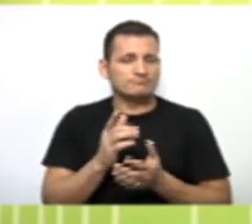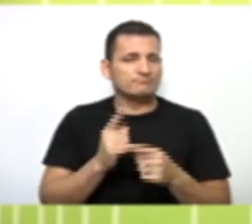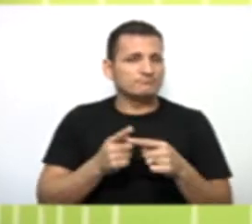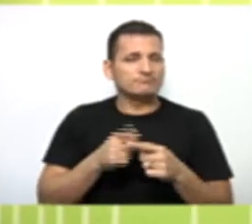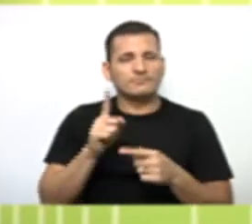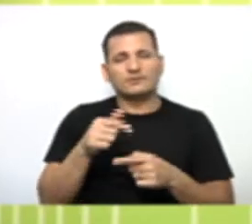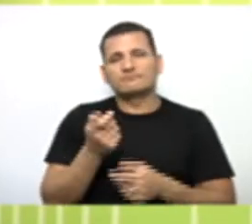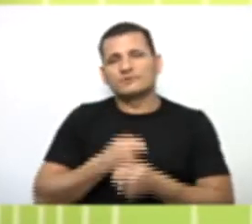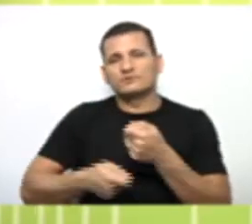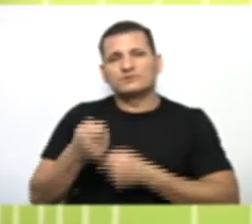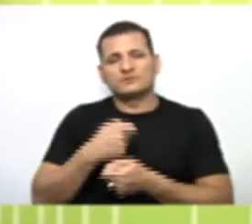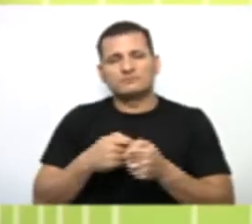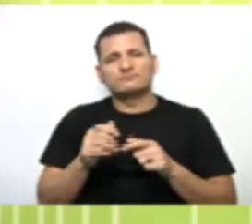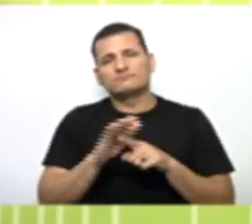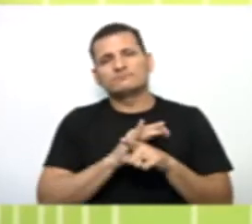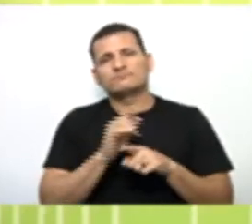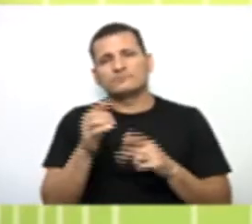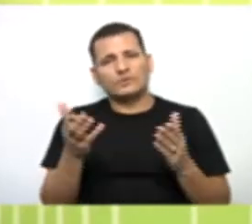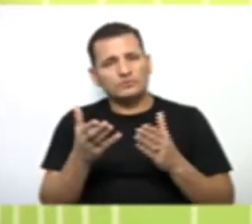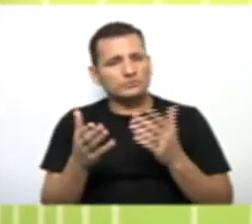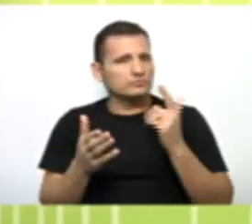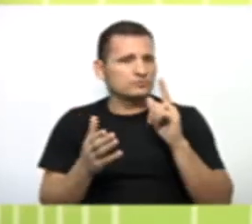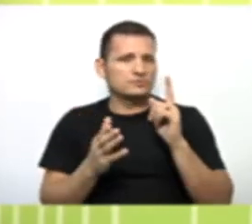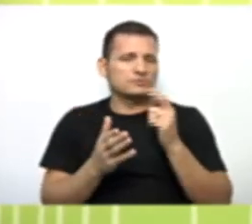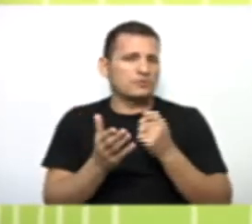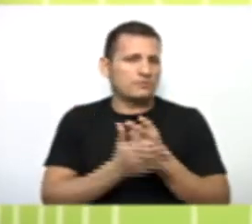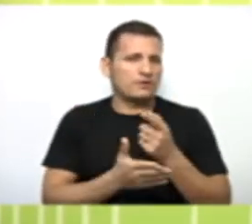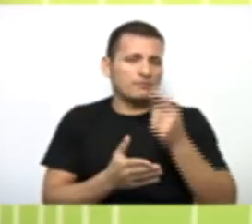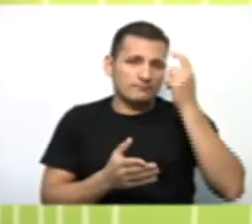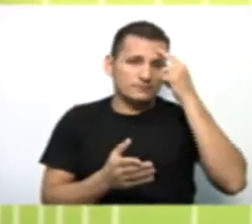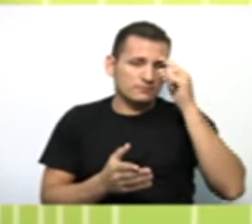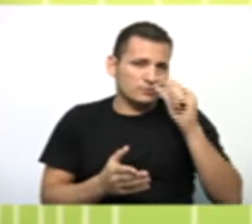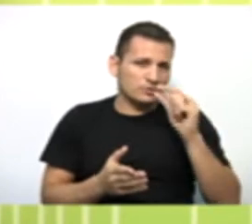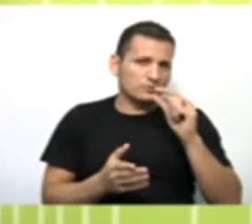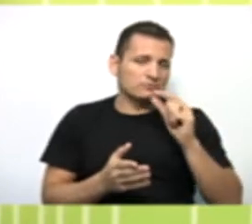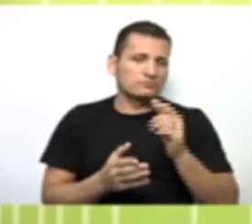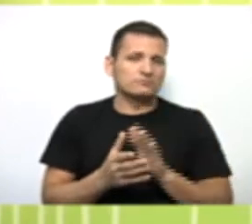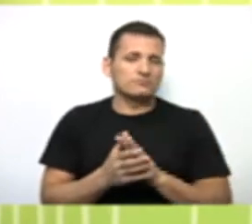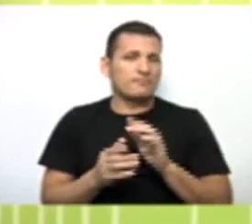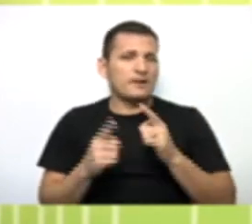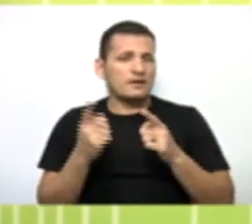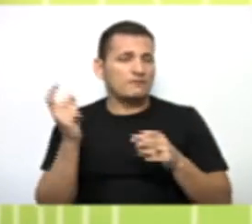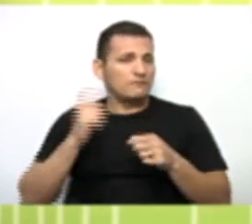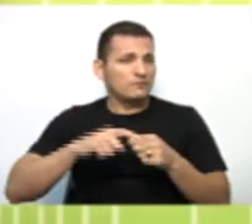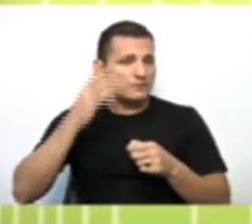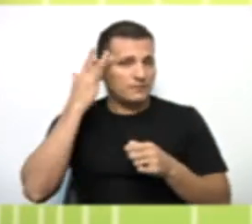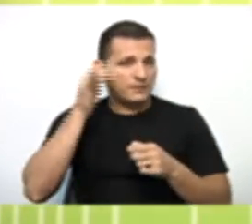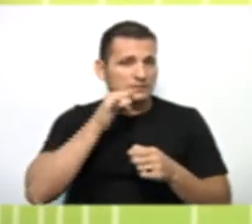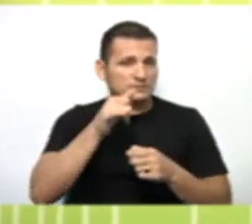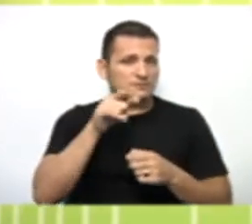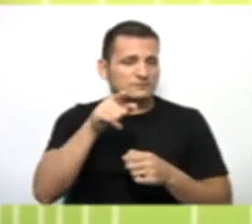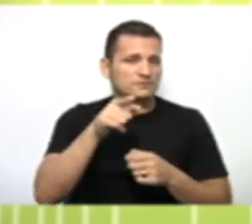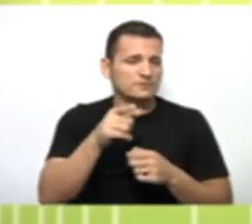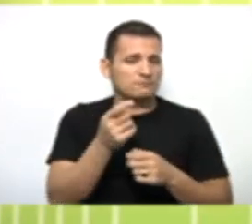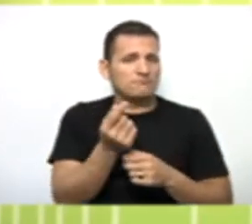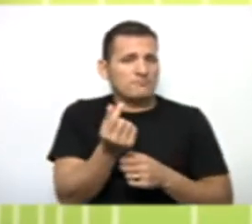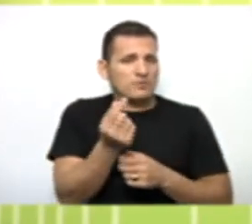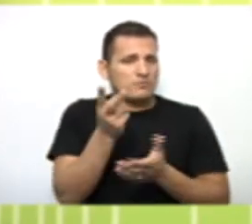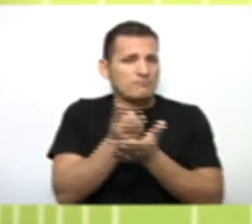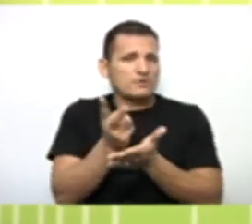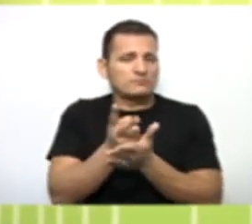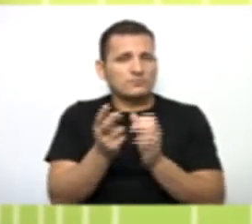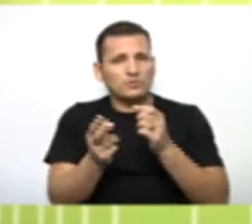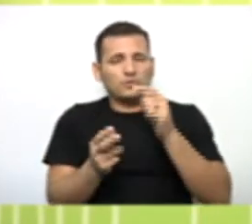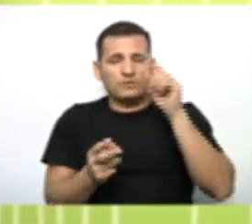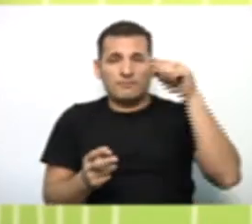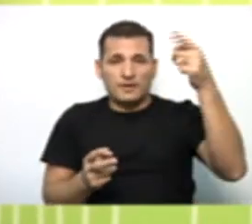processo de negociação. Vem cá, eu não vou conseguir comprar hoje, eu preciso pensar um pouquinho, eu vou voltar amanhã. Mas eu só volto amanhã se você segurar esse preço. Ou então